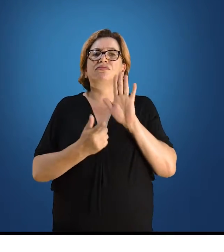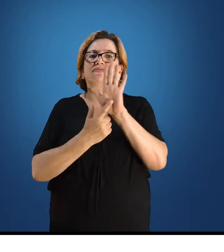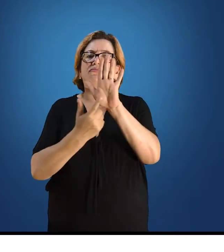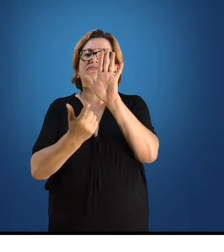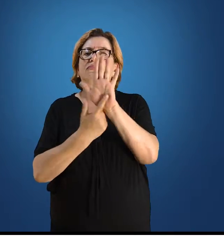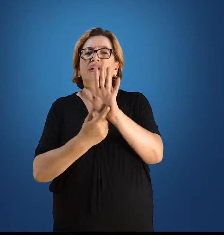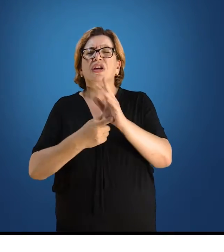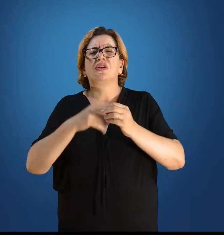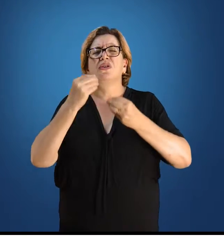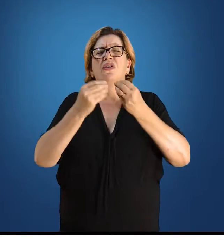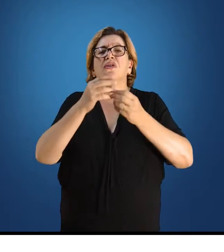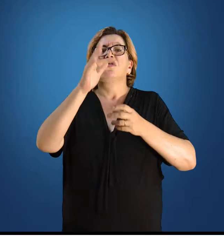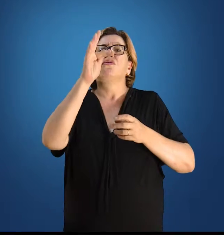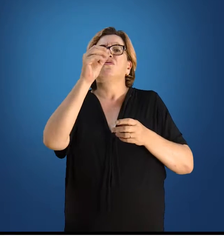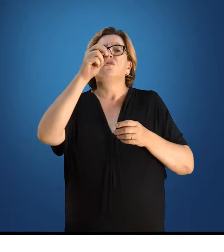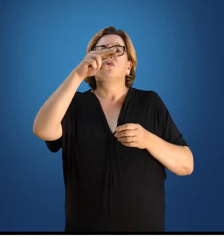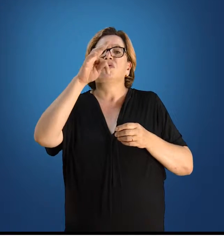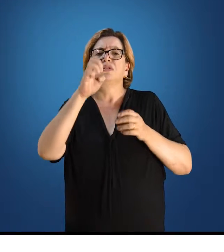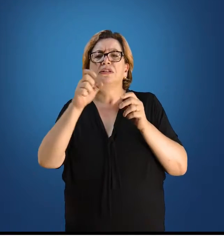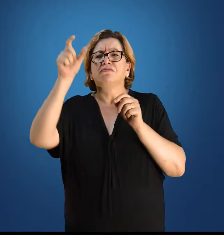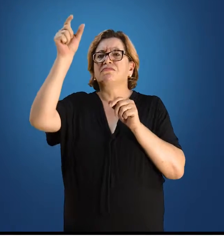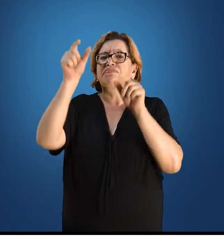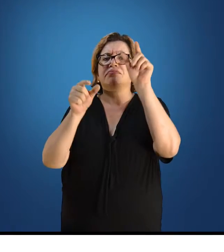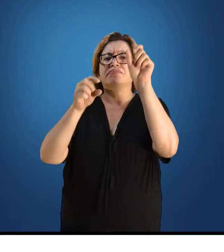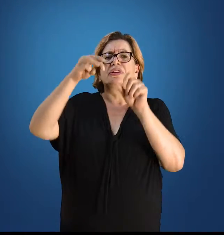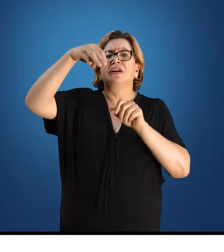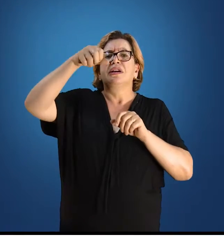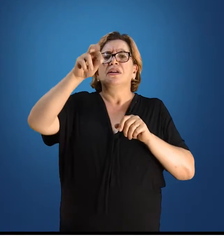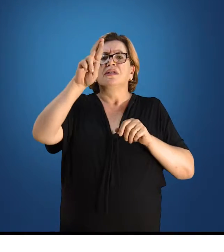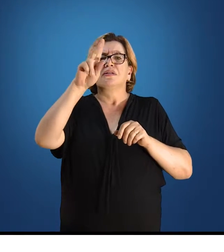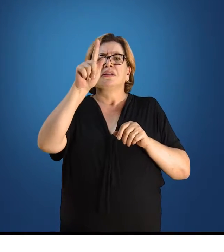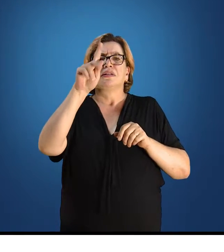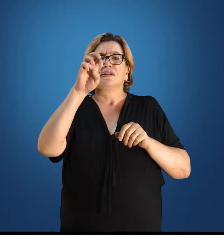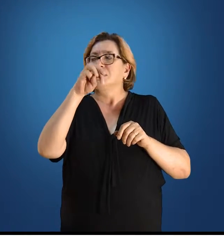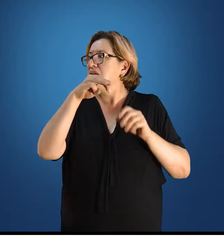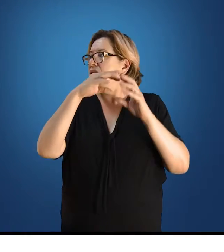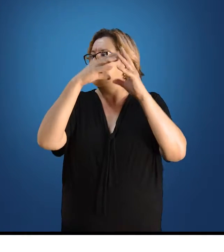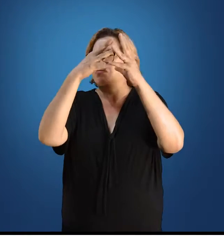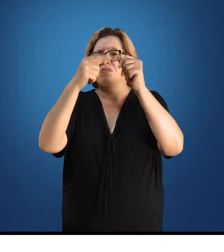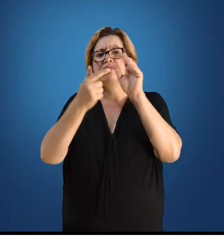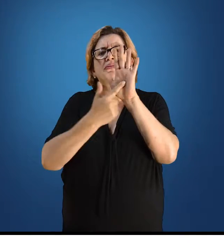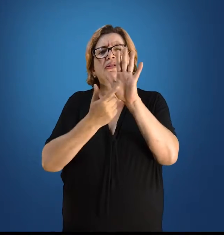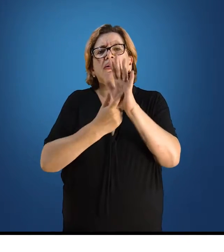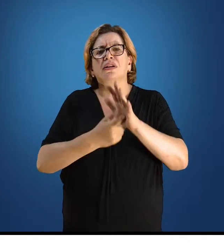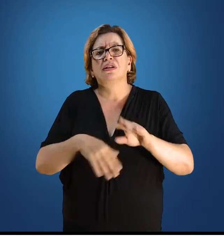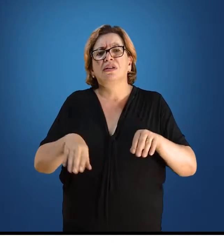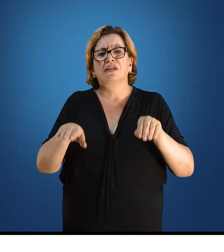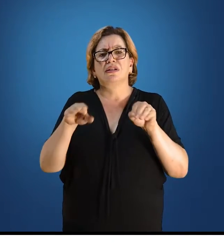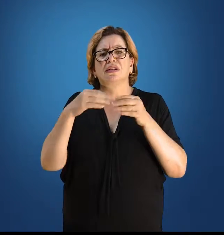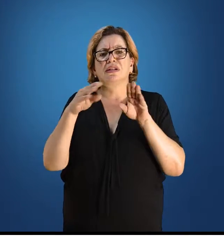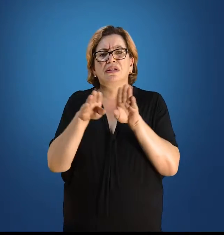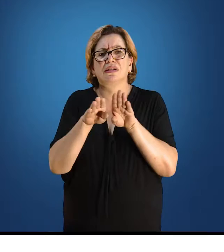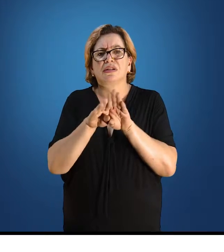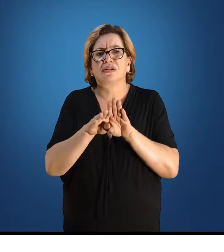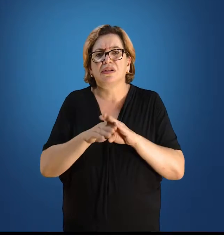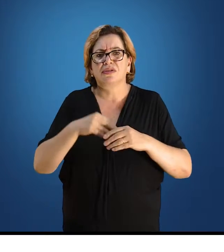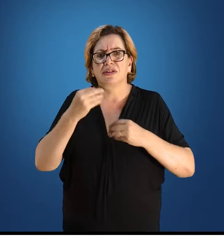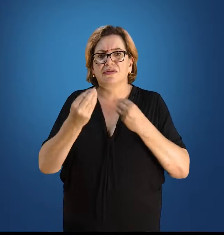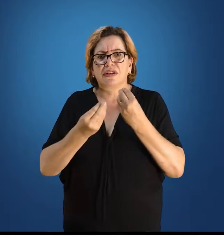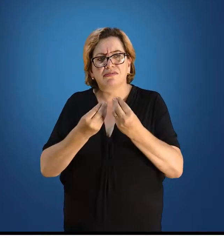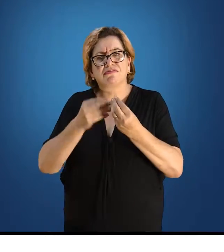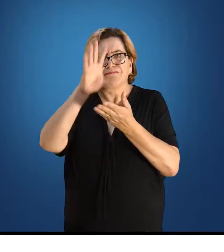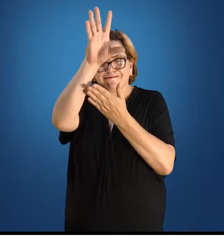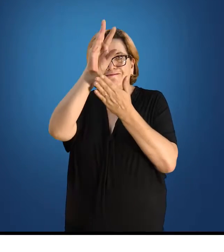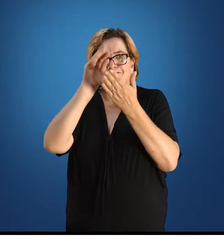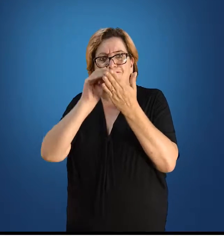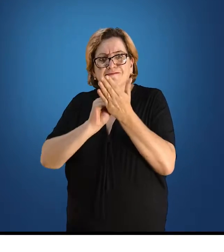fonte que você vai usar, qual a margem que tem que ter o texto, qual o espaçamento entre as linhas. De forma que você vai tomar aquele template,